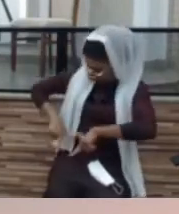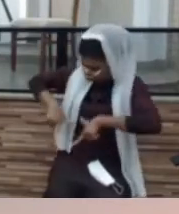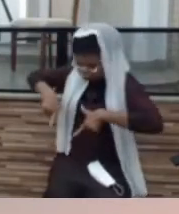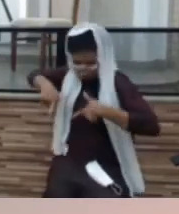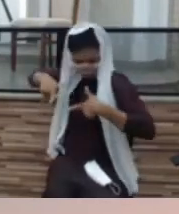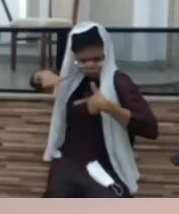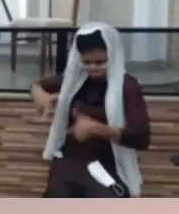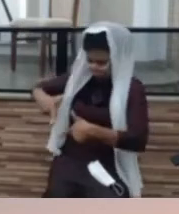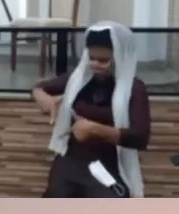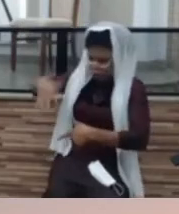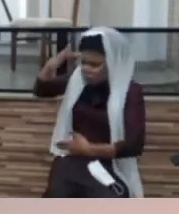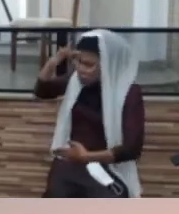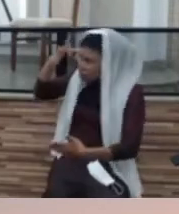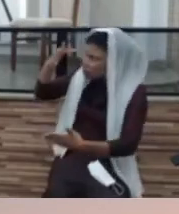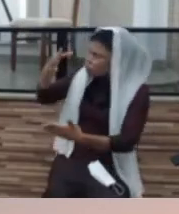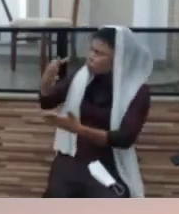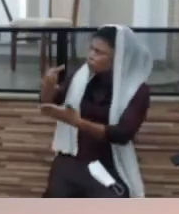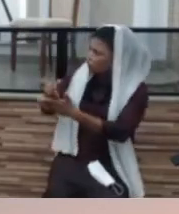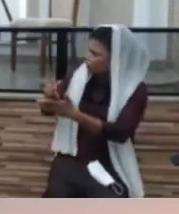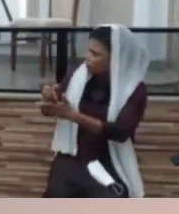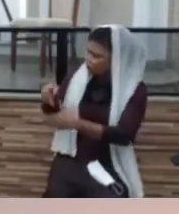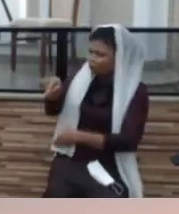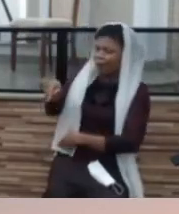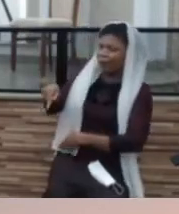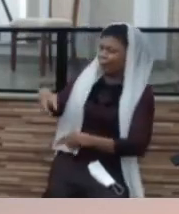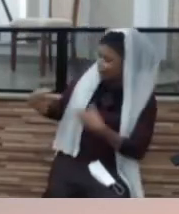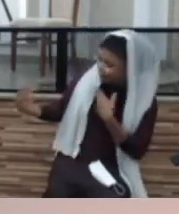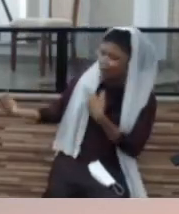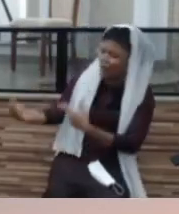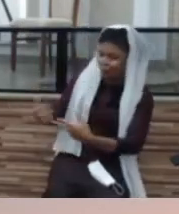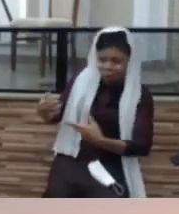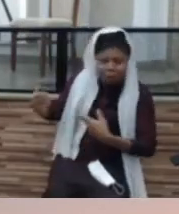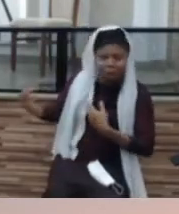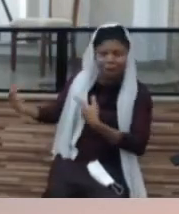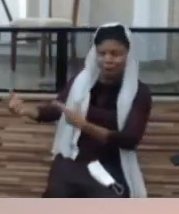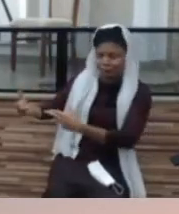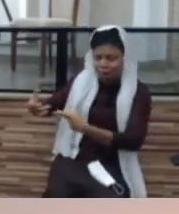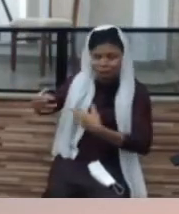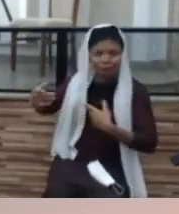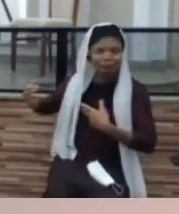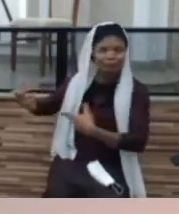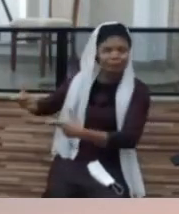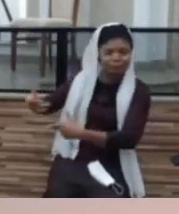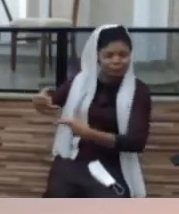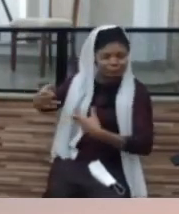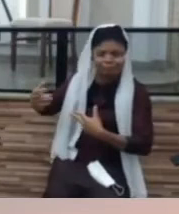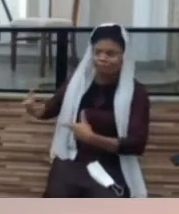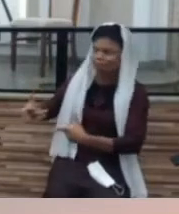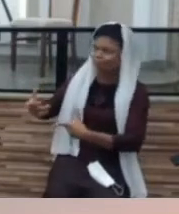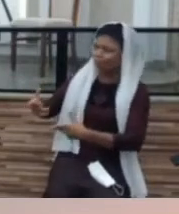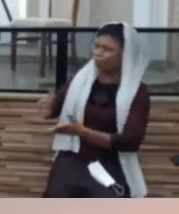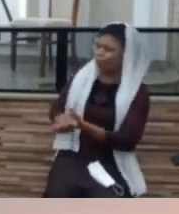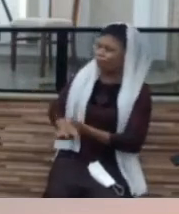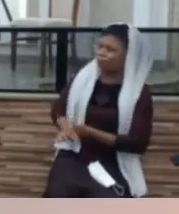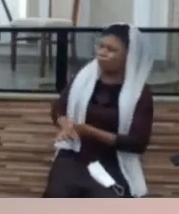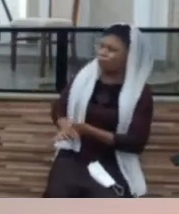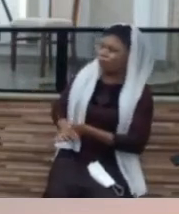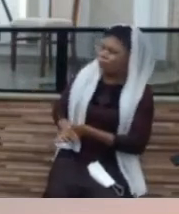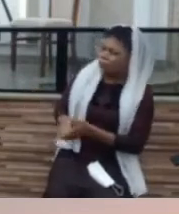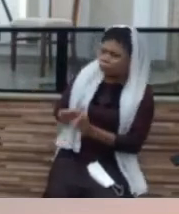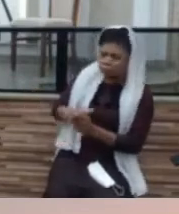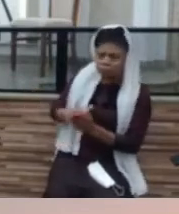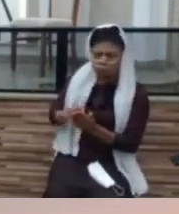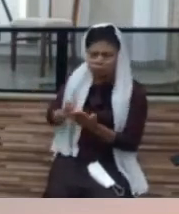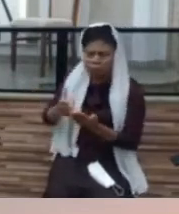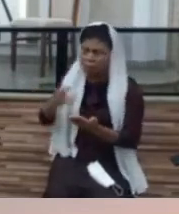Deus, ele tem que ter fé. Neemias, irmãos, ele foi com cartas, ele foi com um grupo, ele foi com autorização